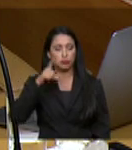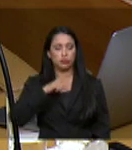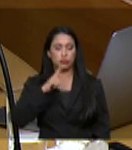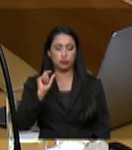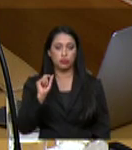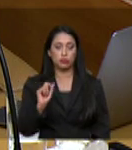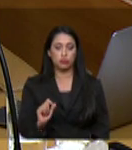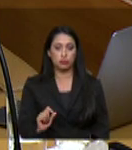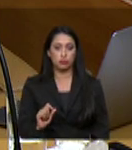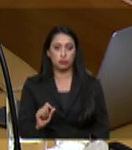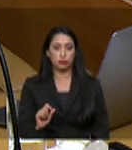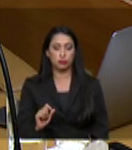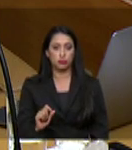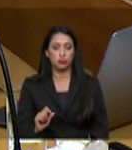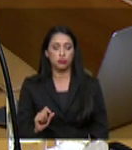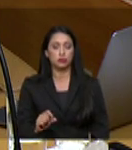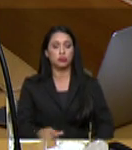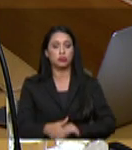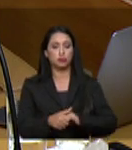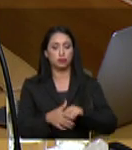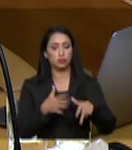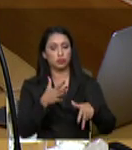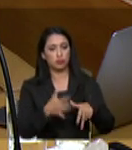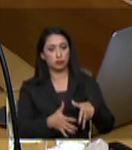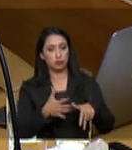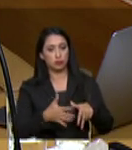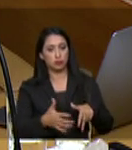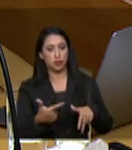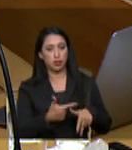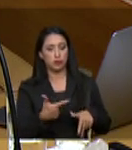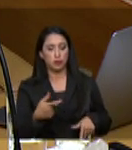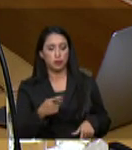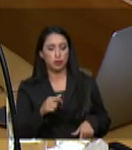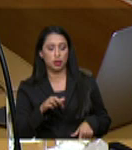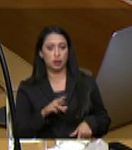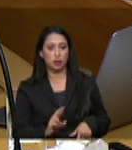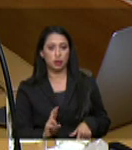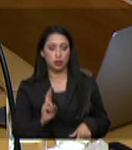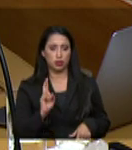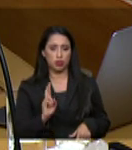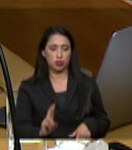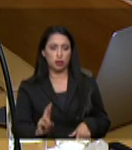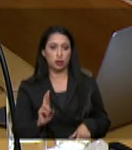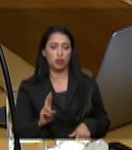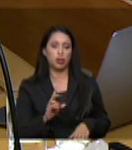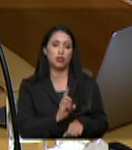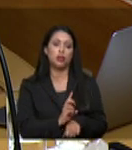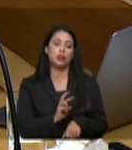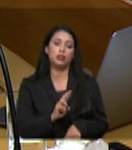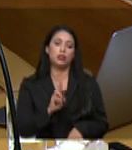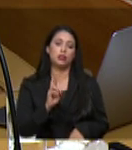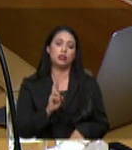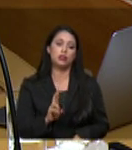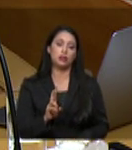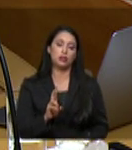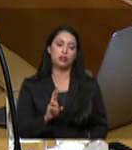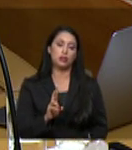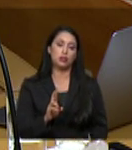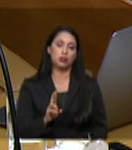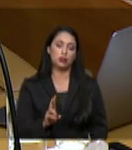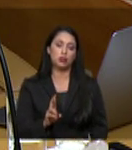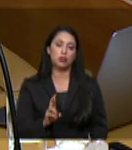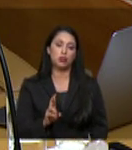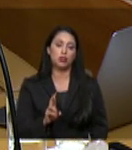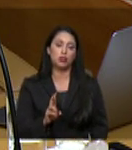e comprimento a sustentação oral a vice-procuradora-geral da República Doutora lindôra Maria Araújo